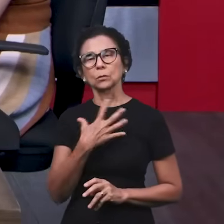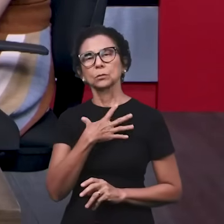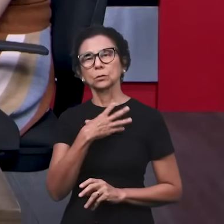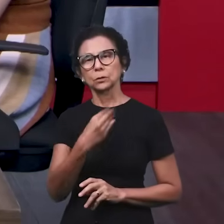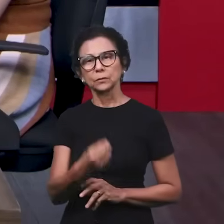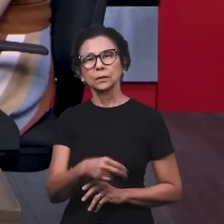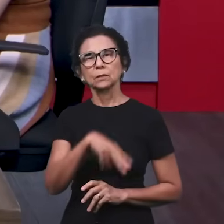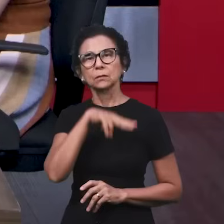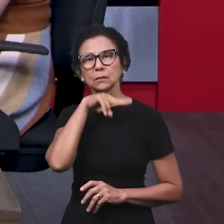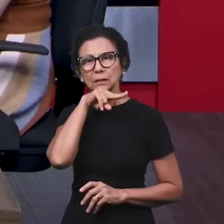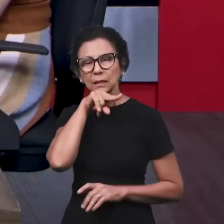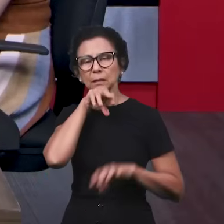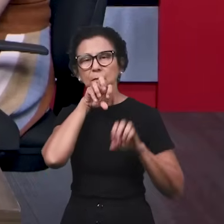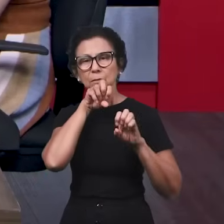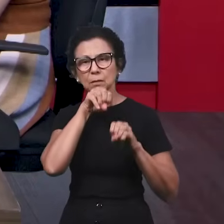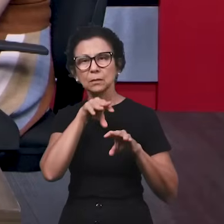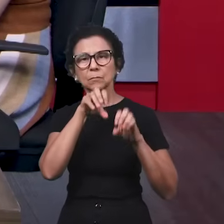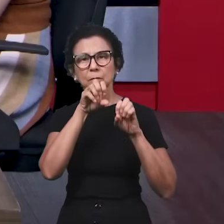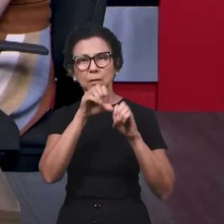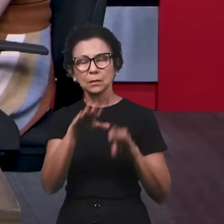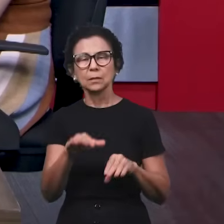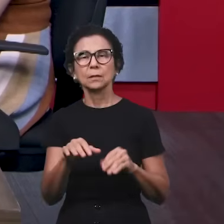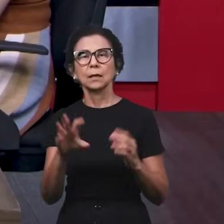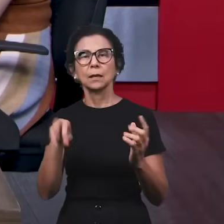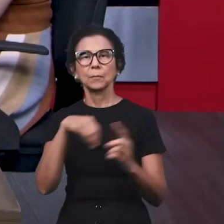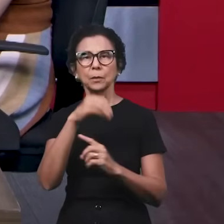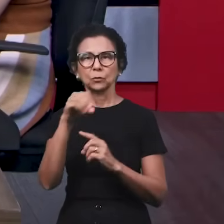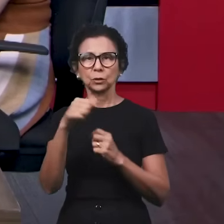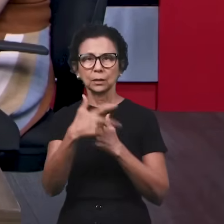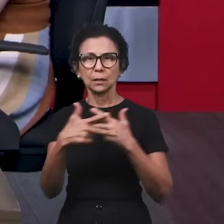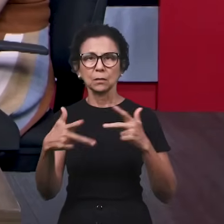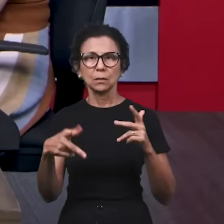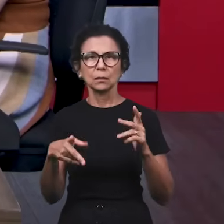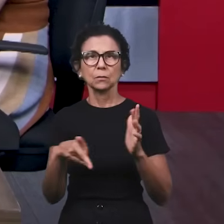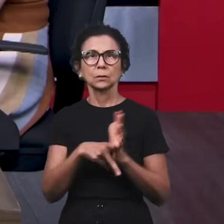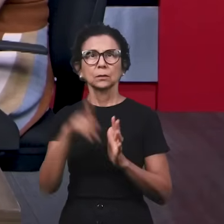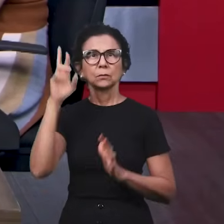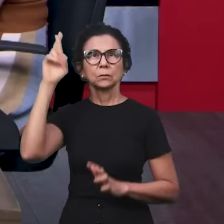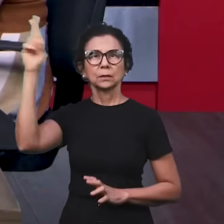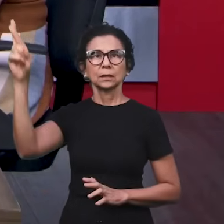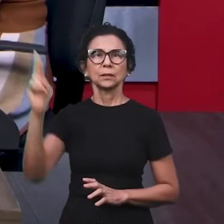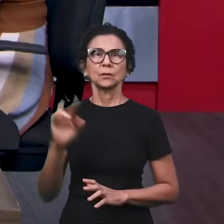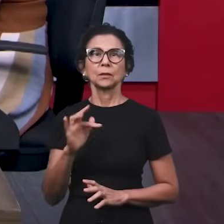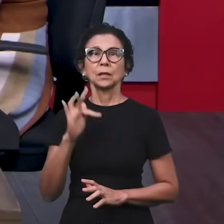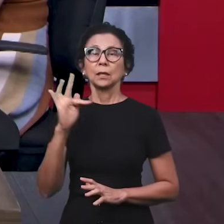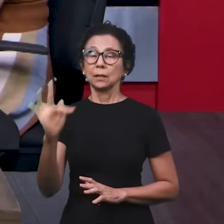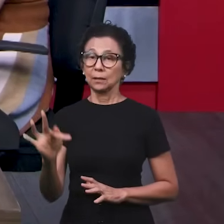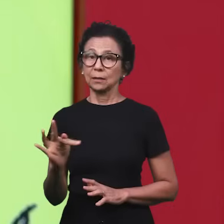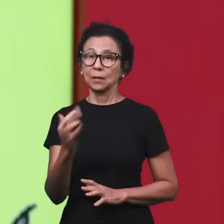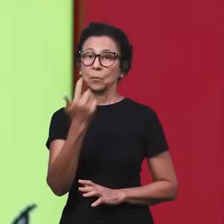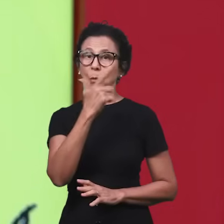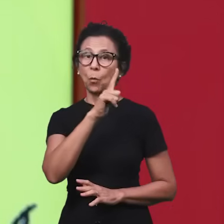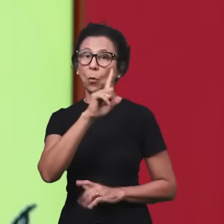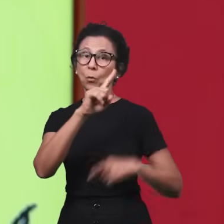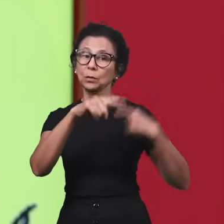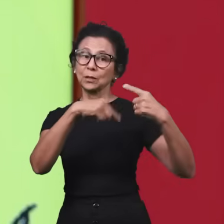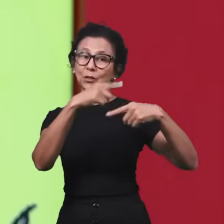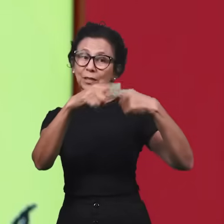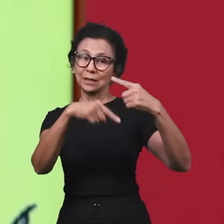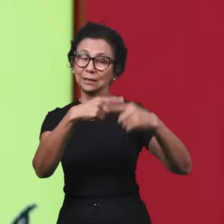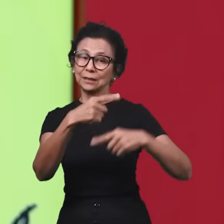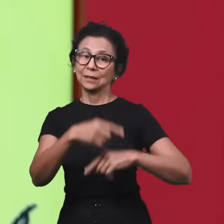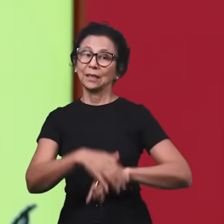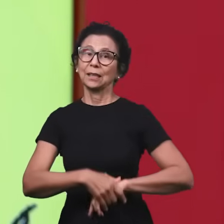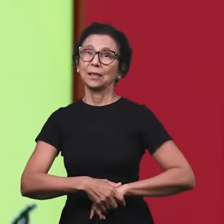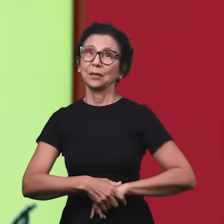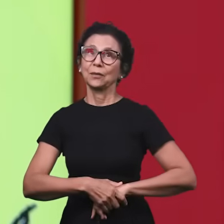sendo transmitida aos filhos e agora também aos netos. Que bênção. Em breve nós faremos então um programa com a outra geração